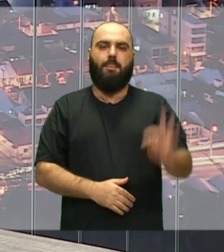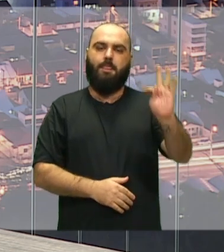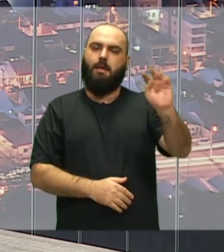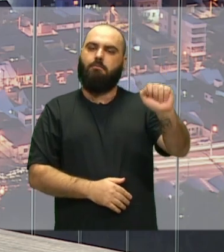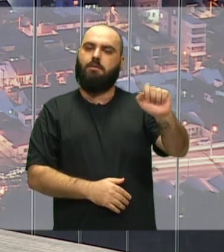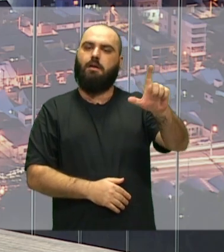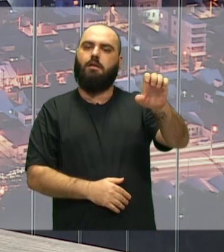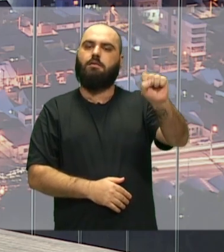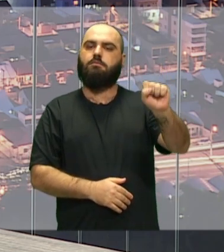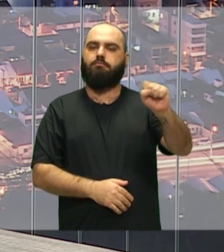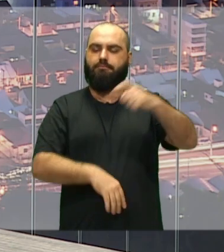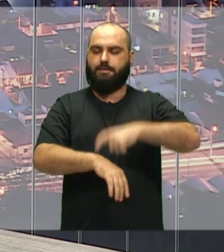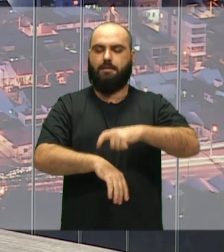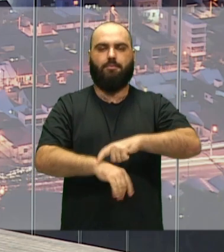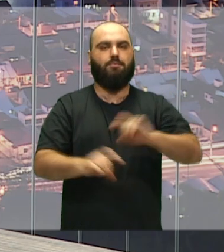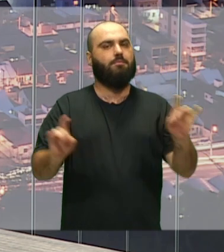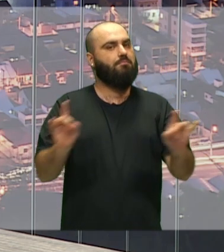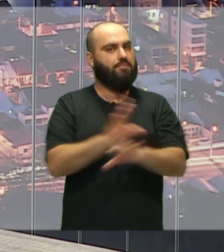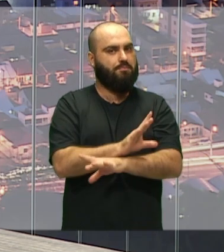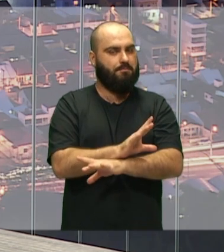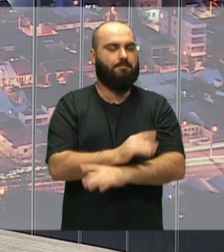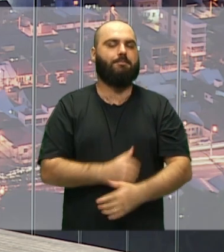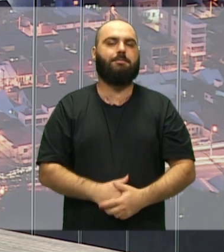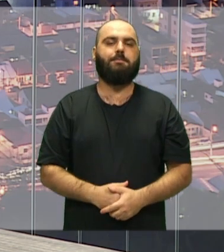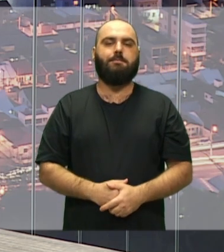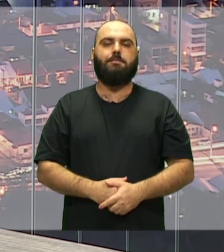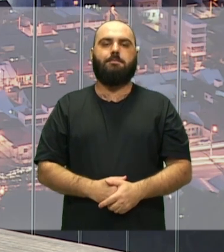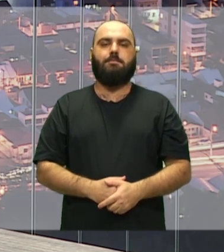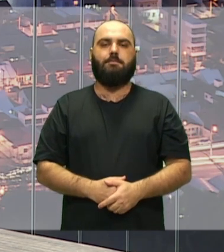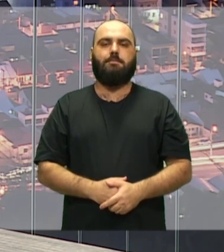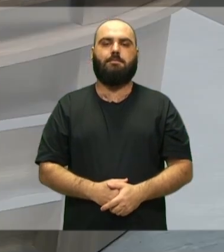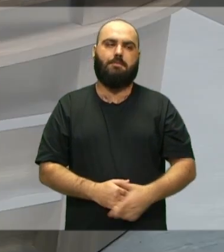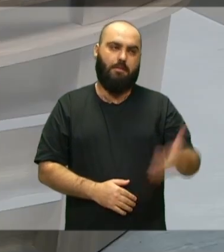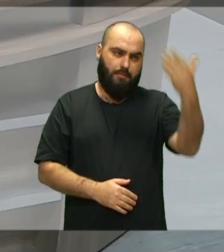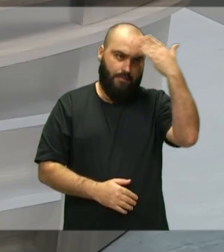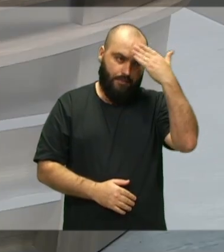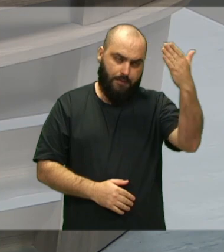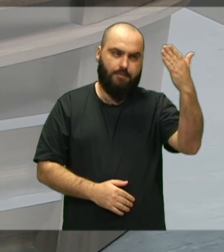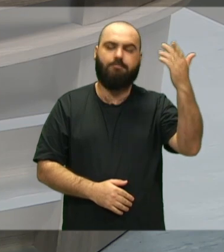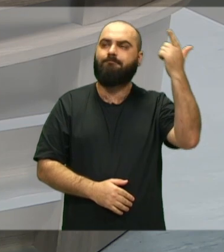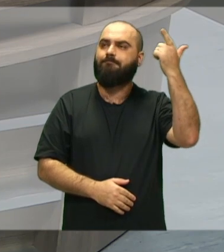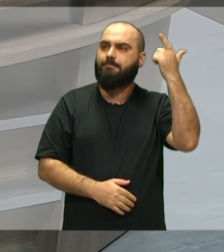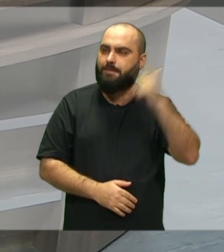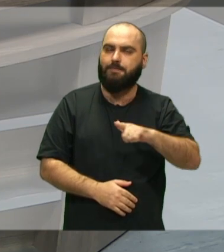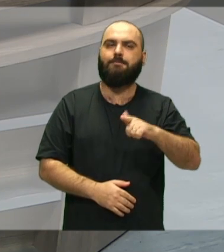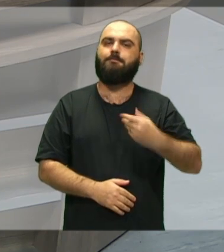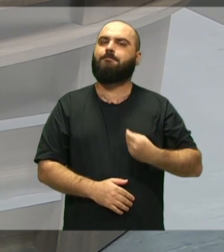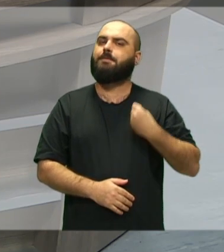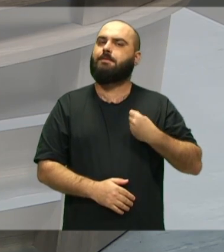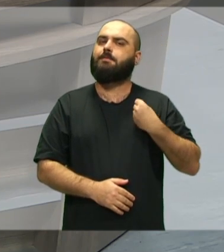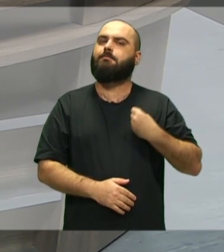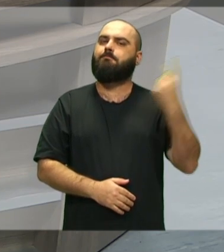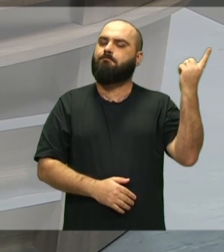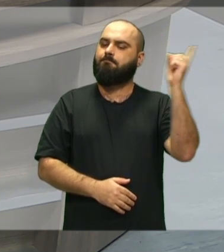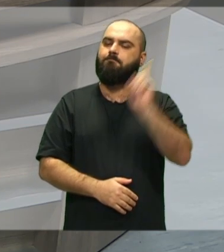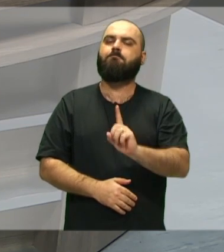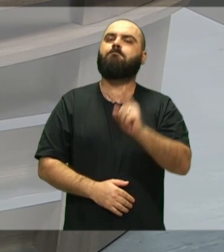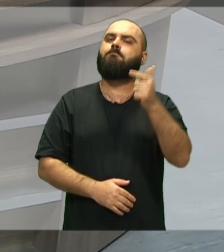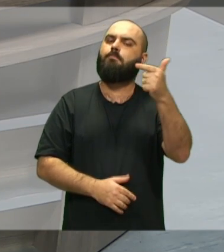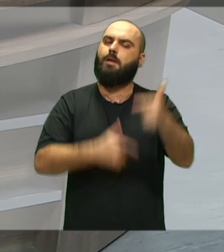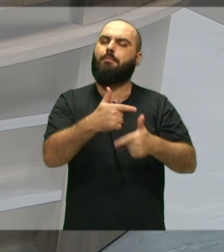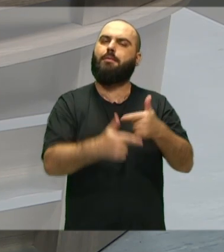Olha, nosso tempo estourou, mas assim, ó, te agradeço demais, novamente, né, o teu